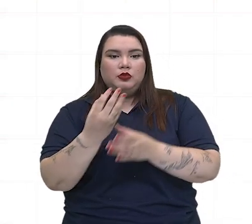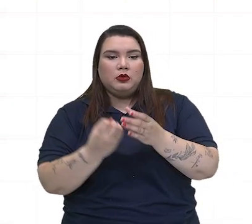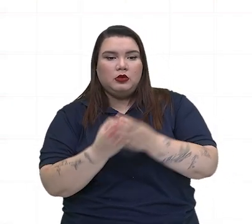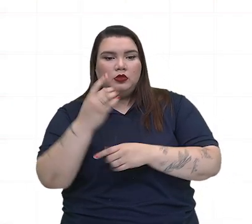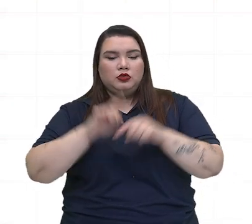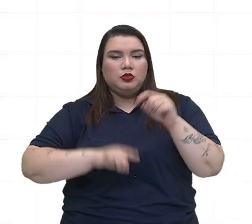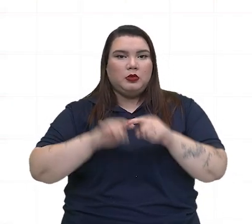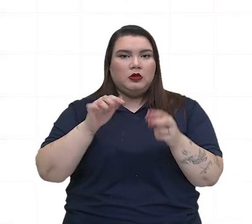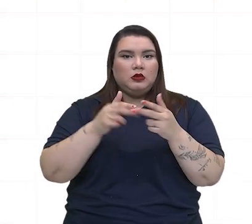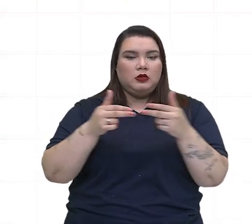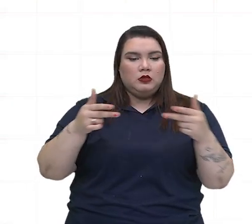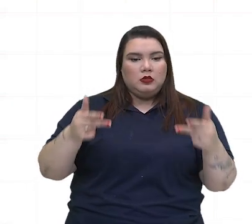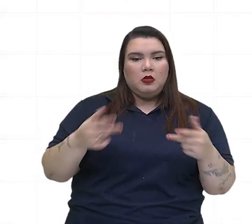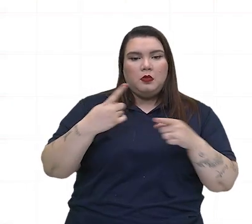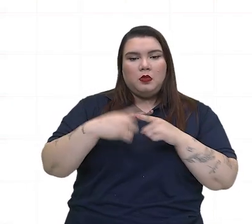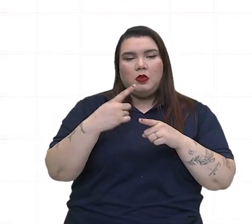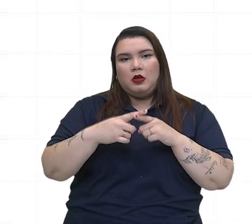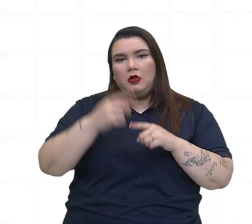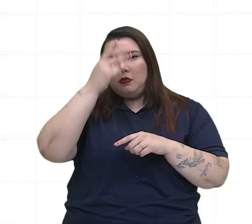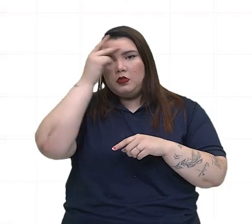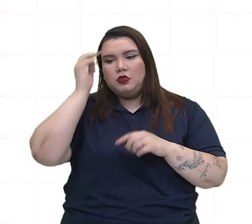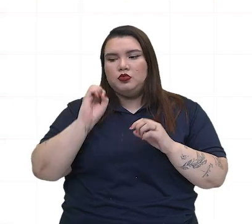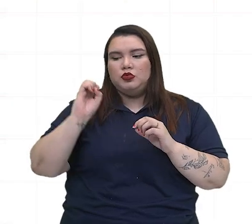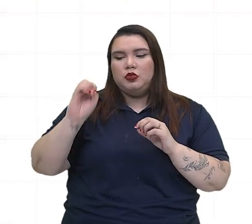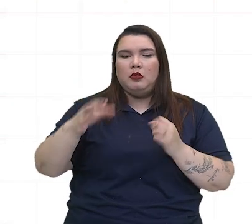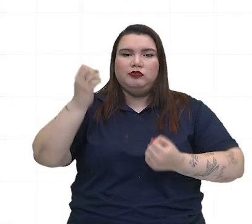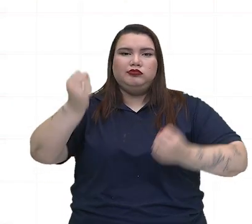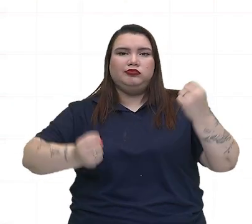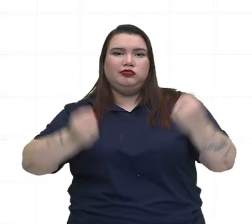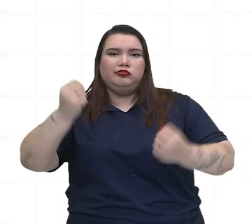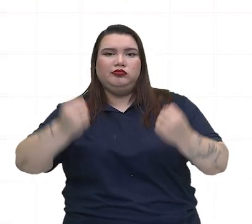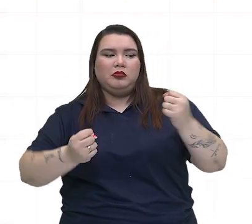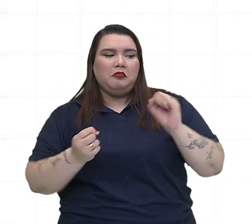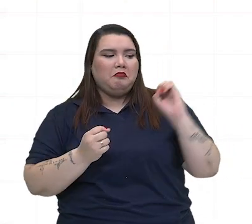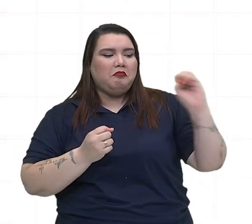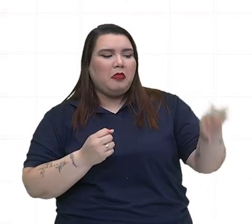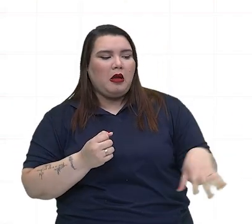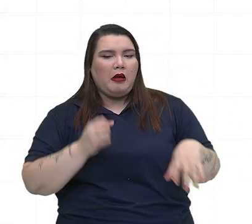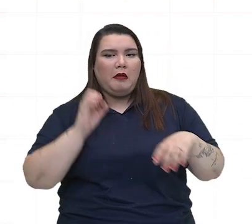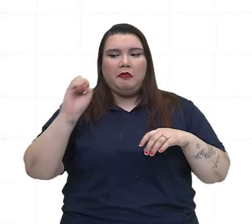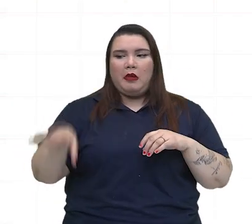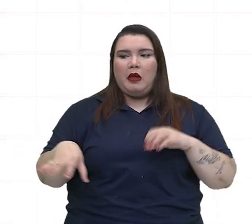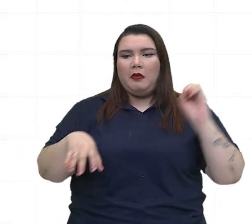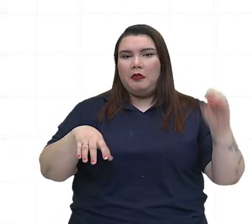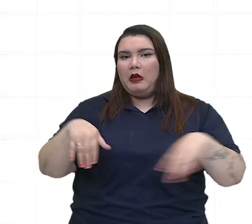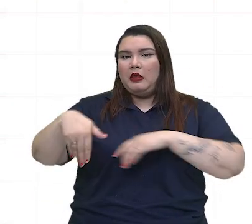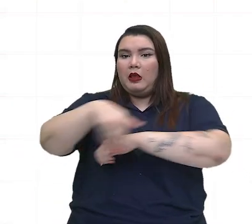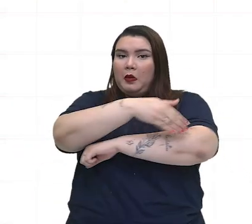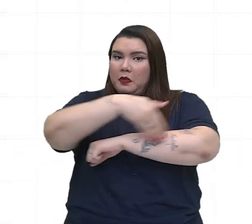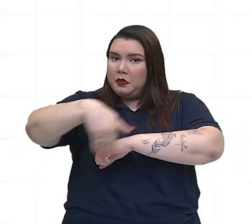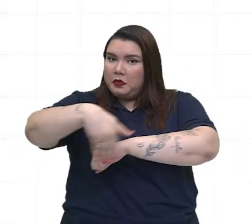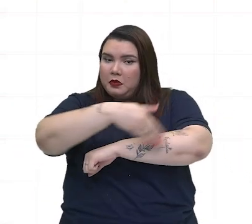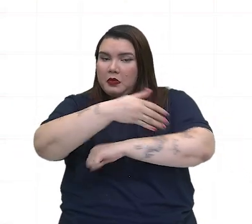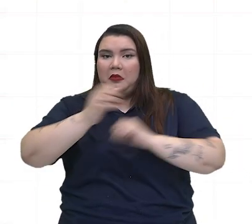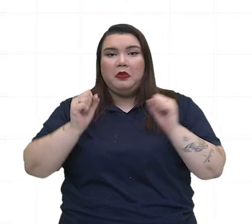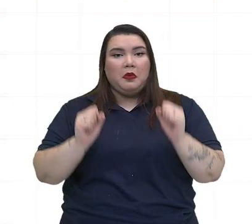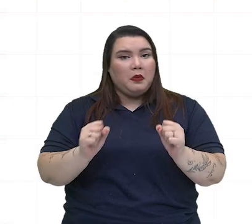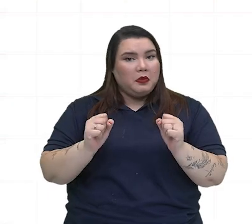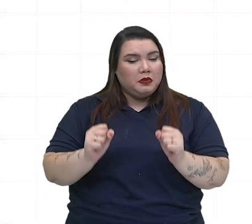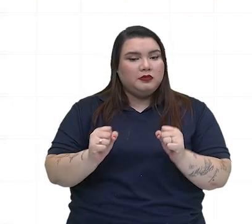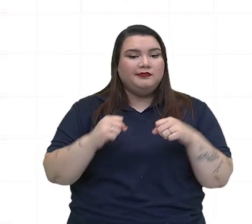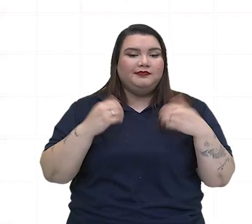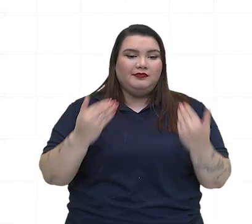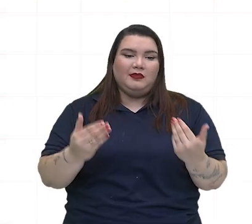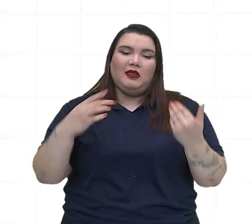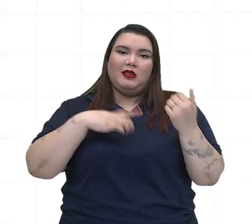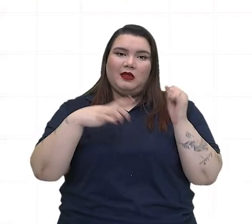onde as pessoas acabam descartando ali alguns produtos às margens desses ramais, e isso